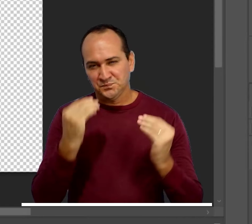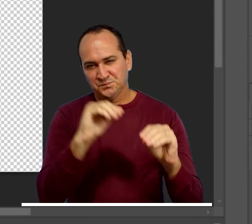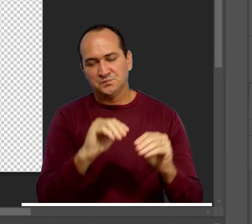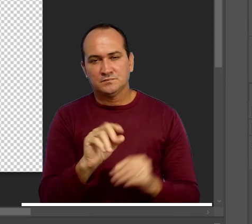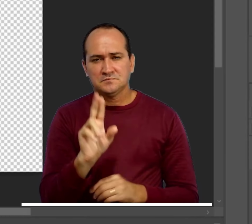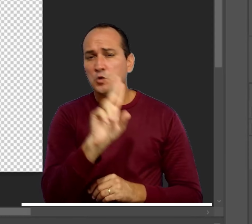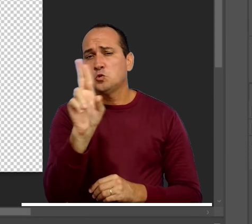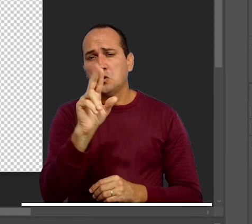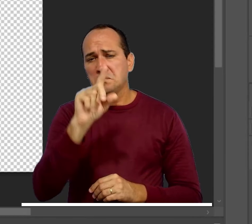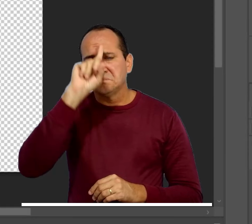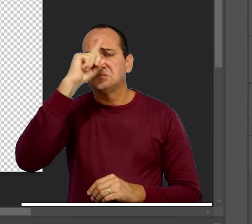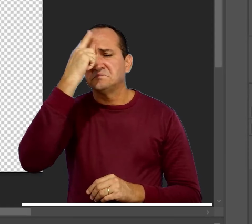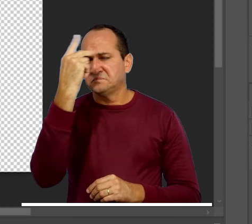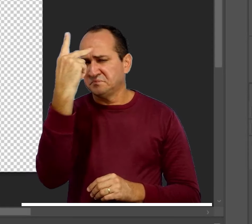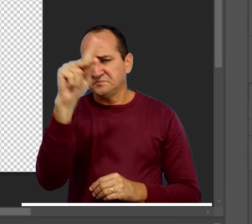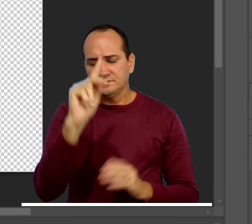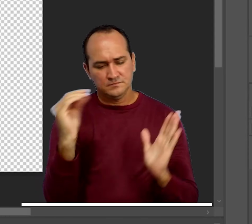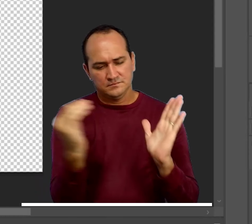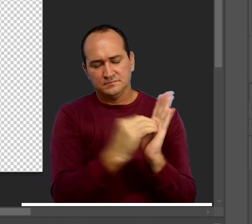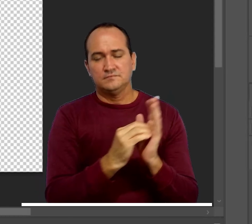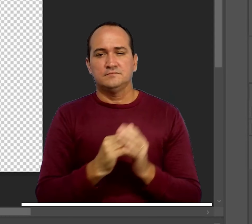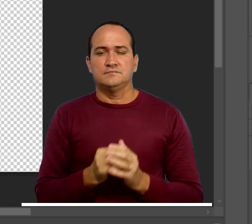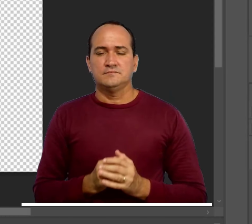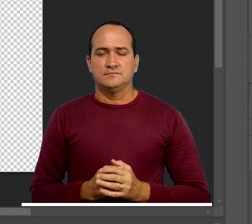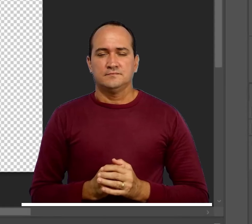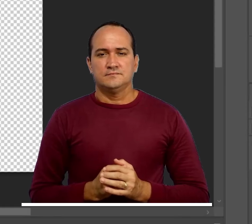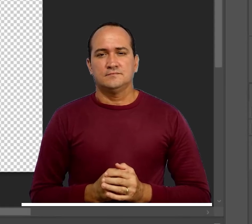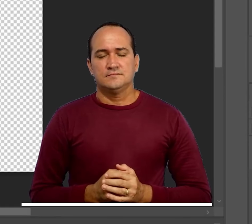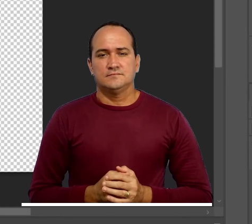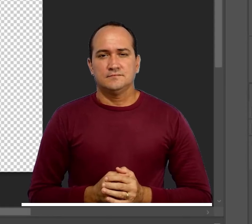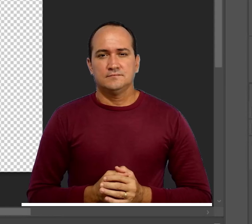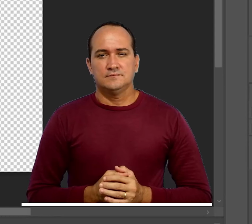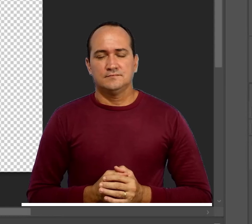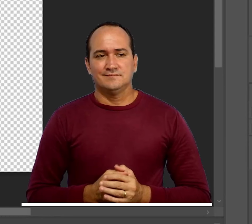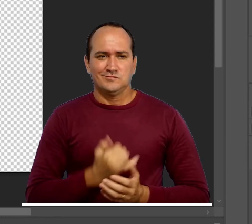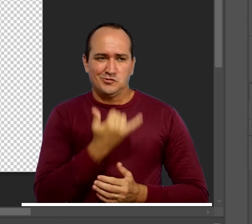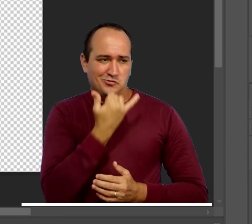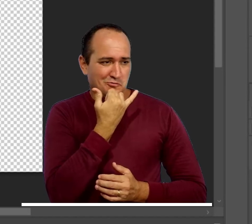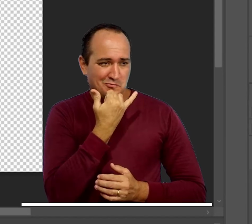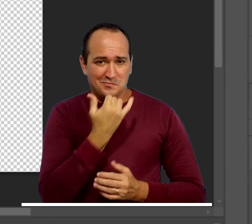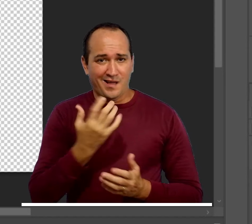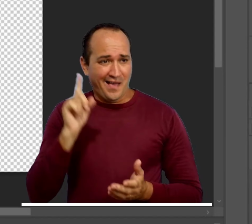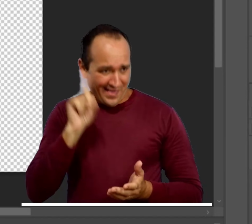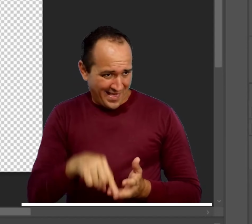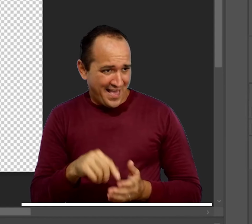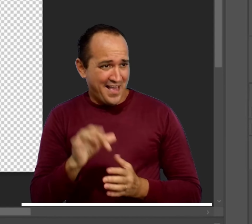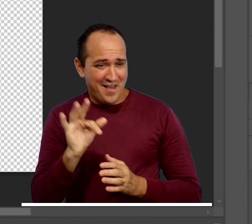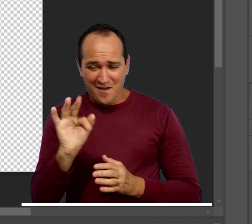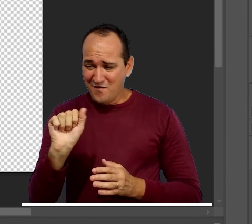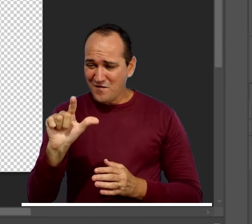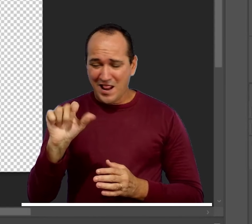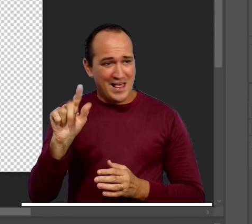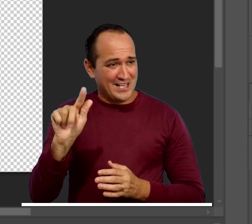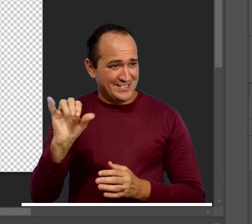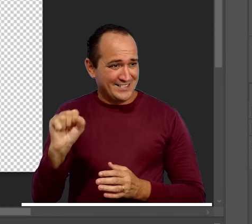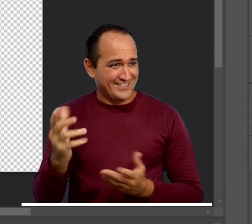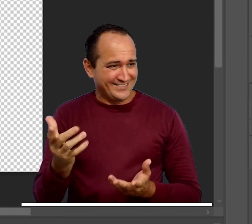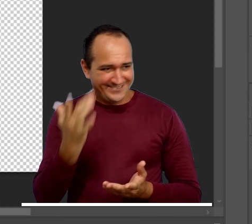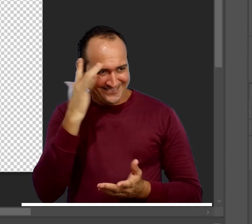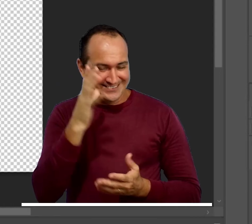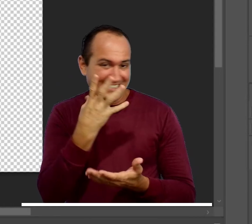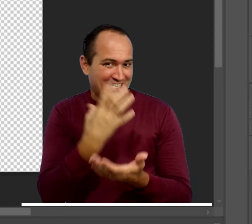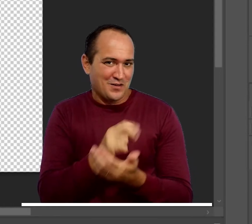na falésia, nem é falésia, né? Não sei se é. Desculpe o pessoal que conhece aí mais dessa parte aí, mas